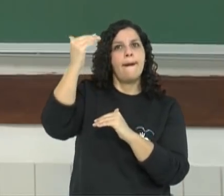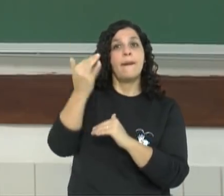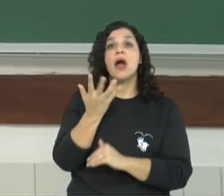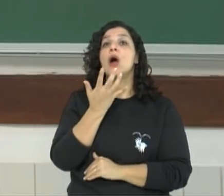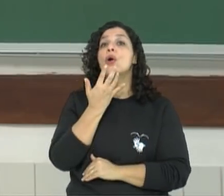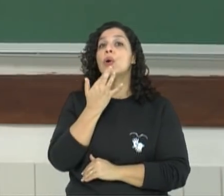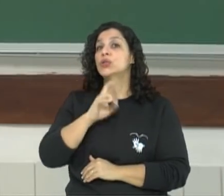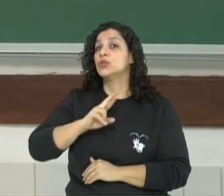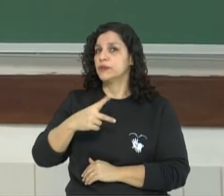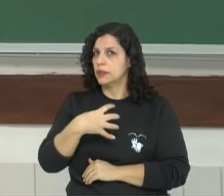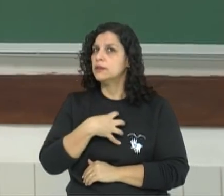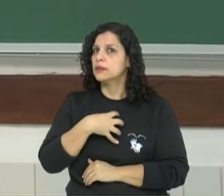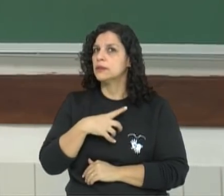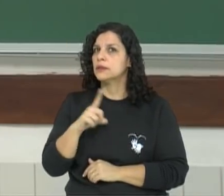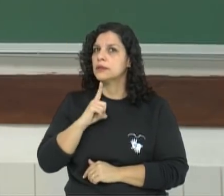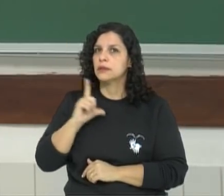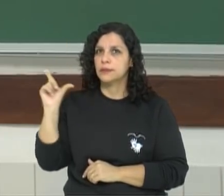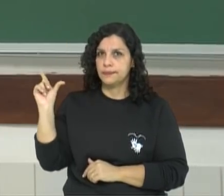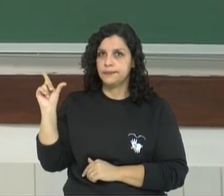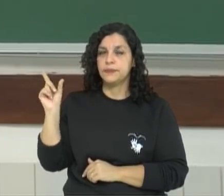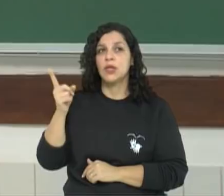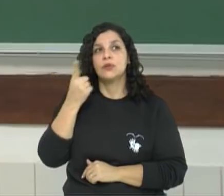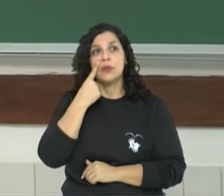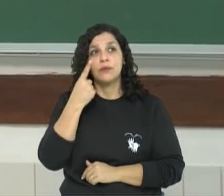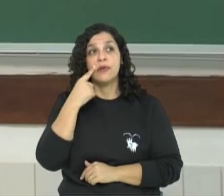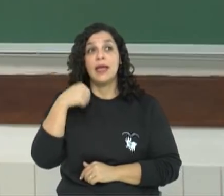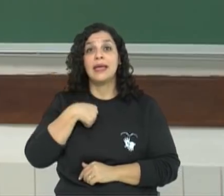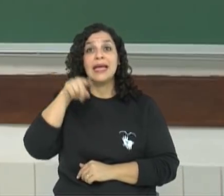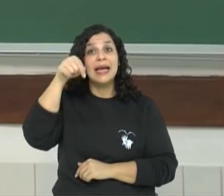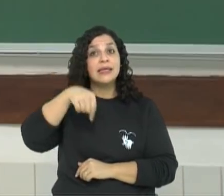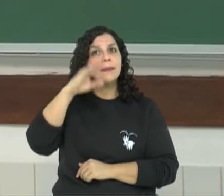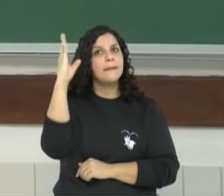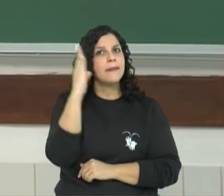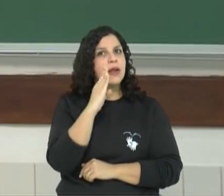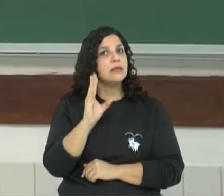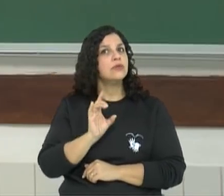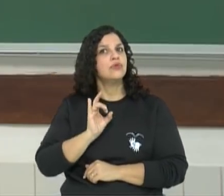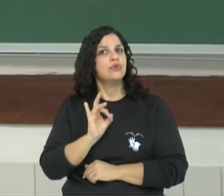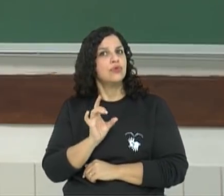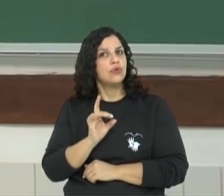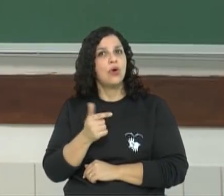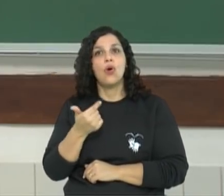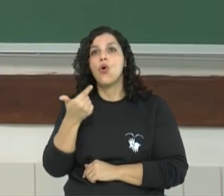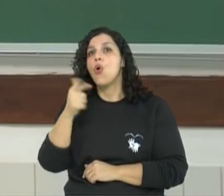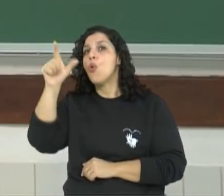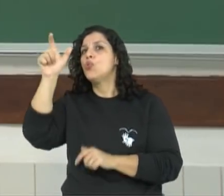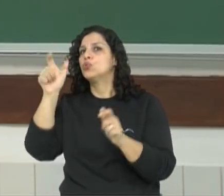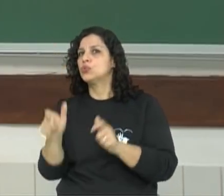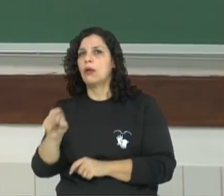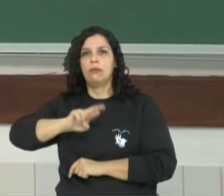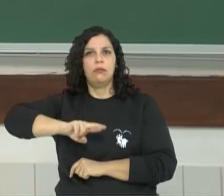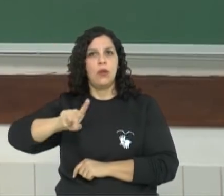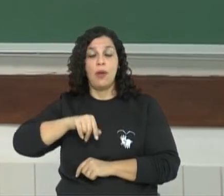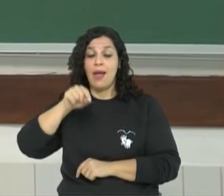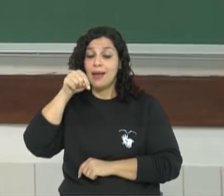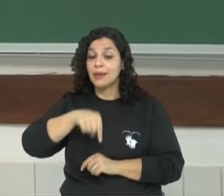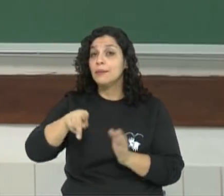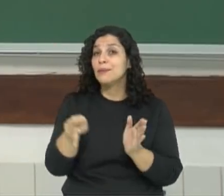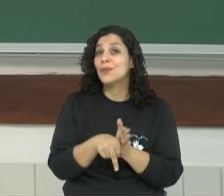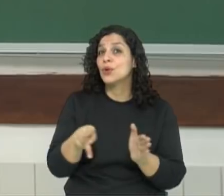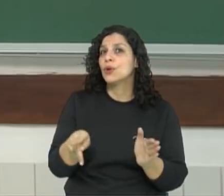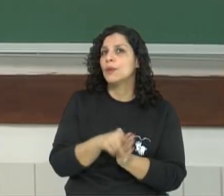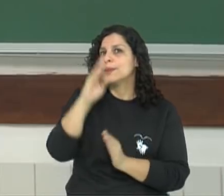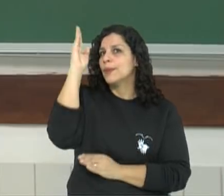essa graduação que nós vamos ver agora, ela vale aqui no Brasil. Ela não é uma graduação